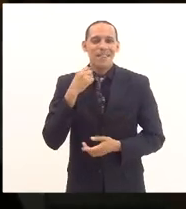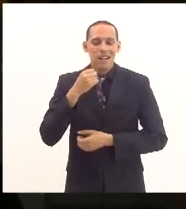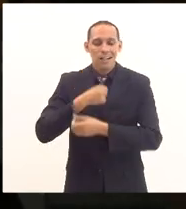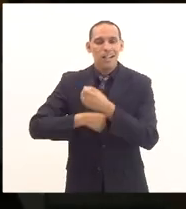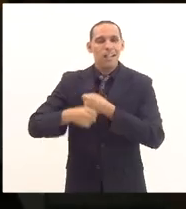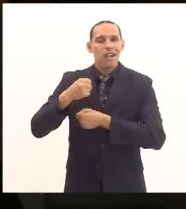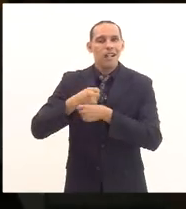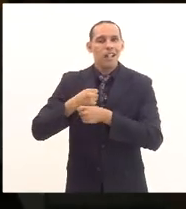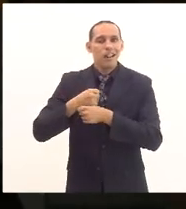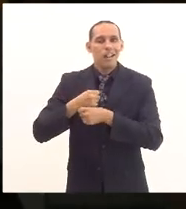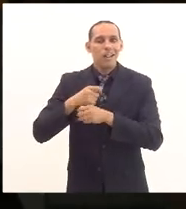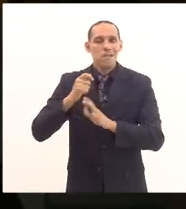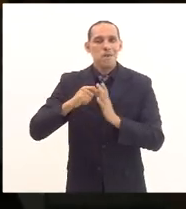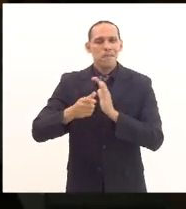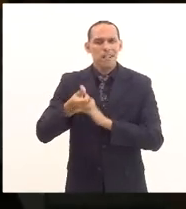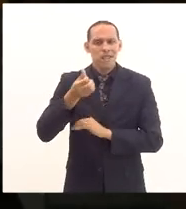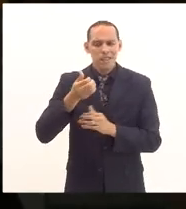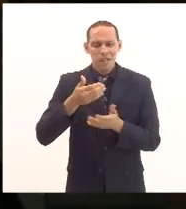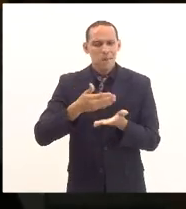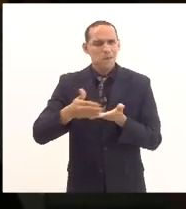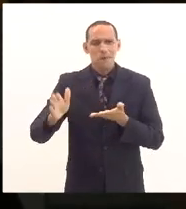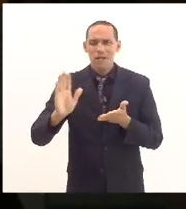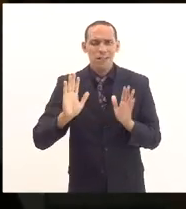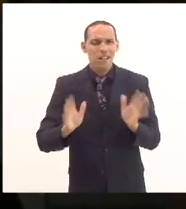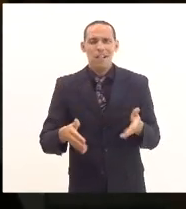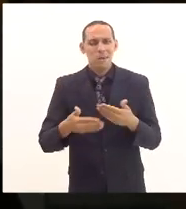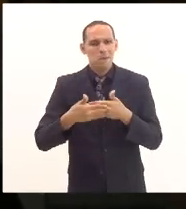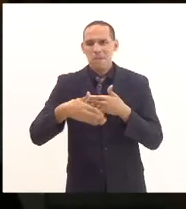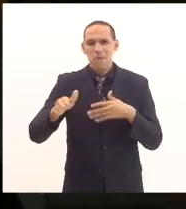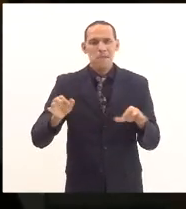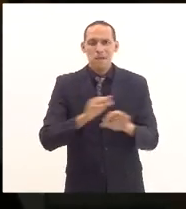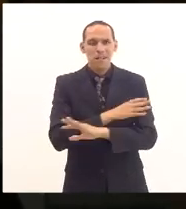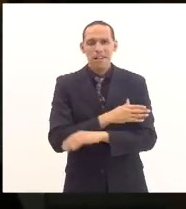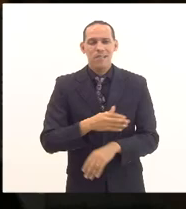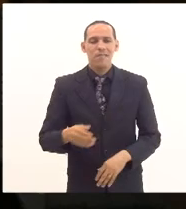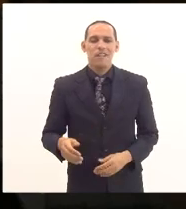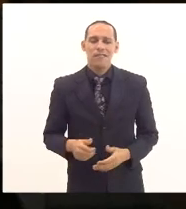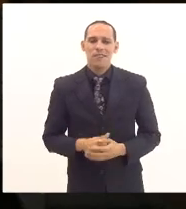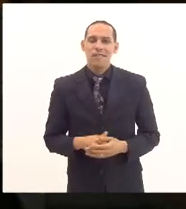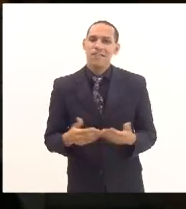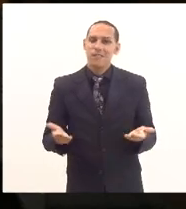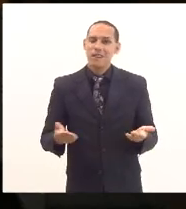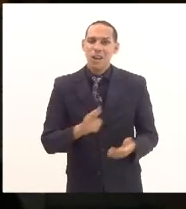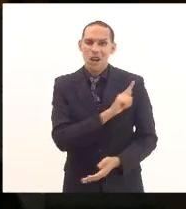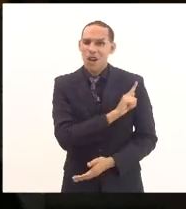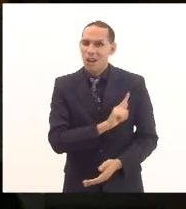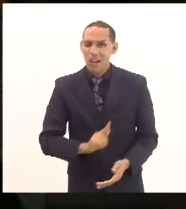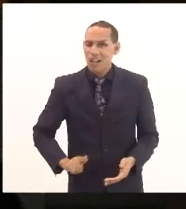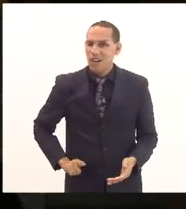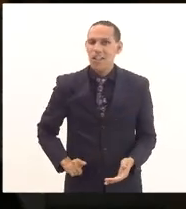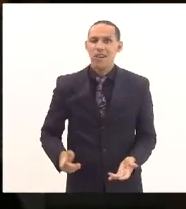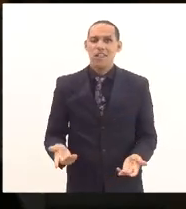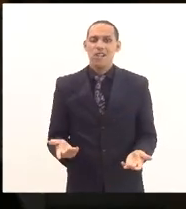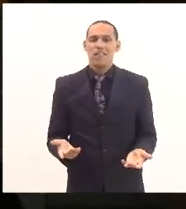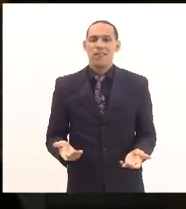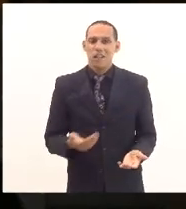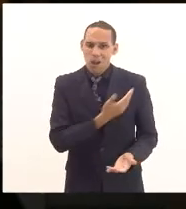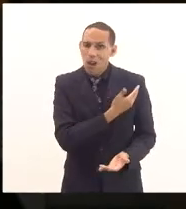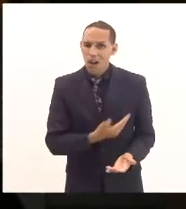se passaram. Então, senhor presidente, o governo do Estado tem que